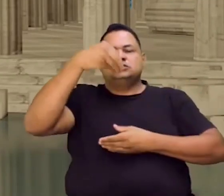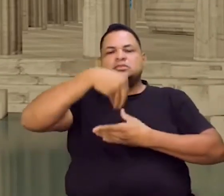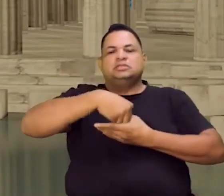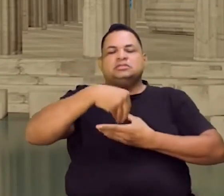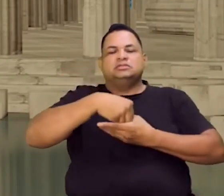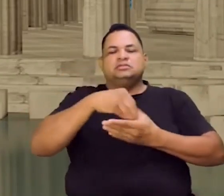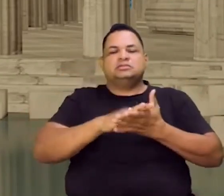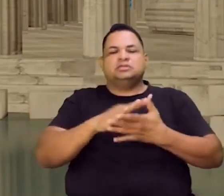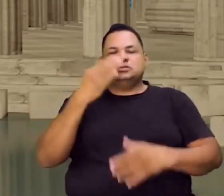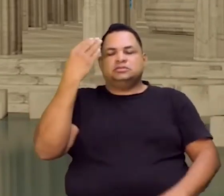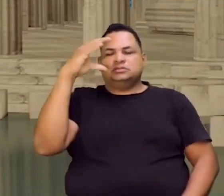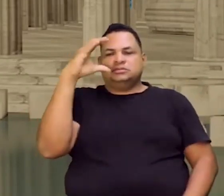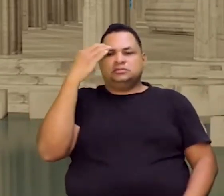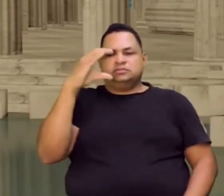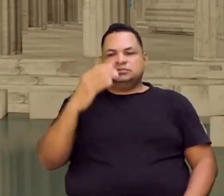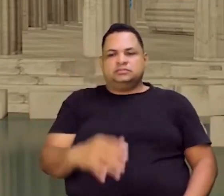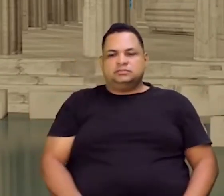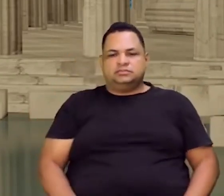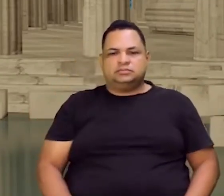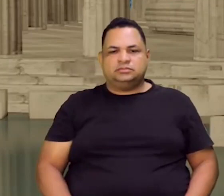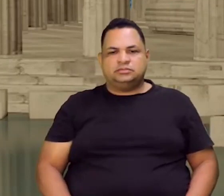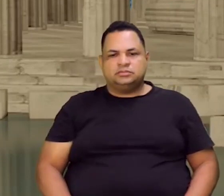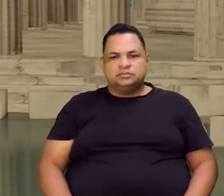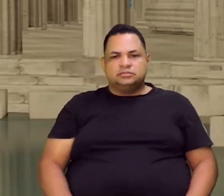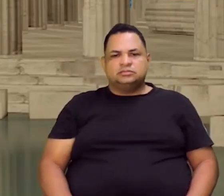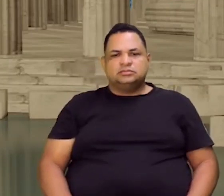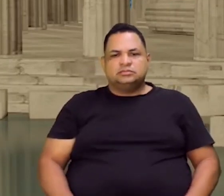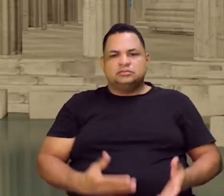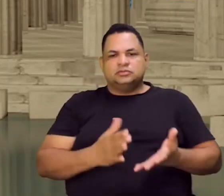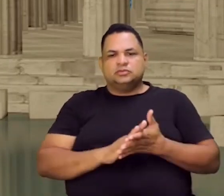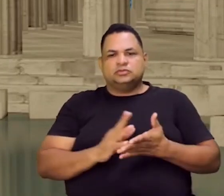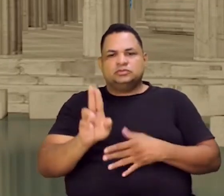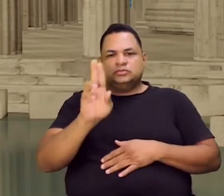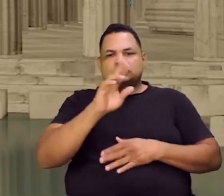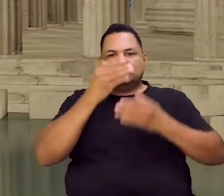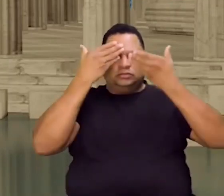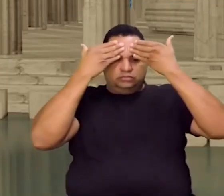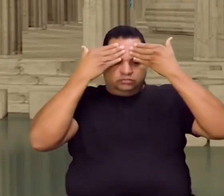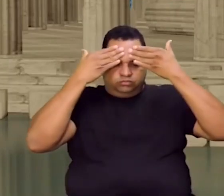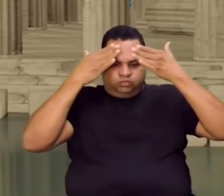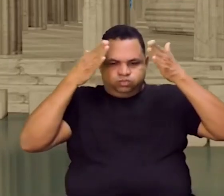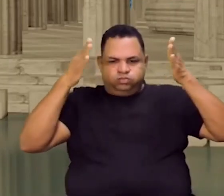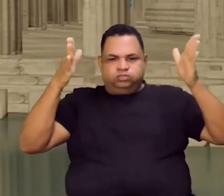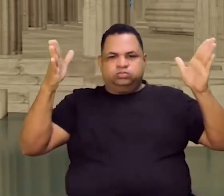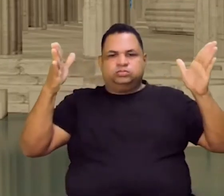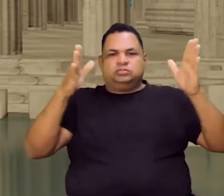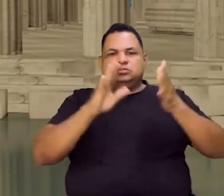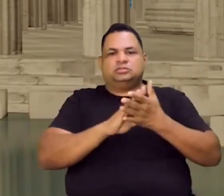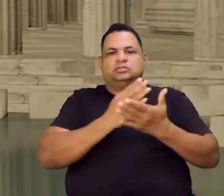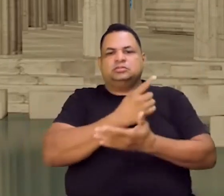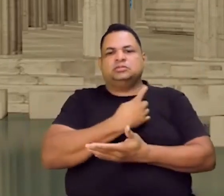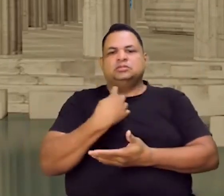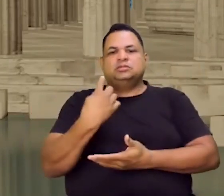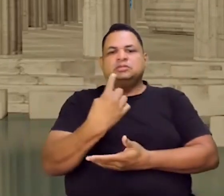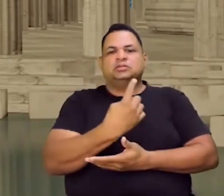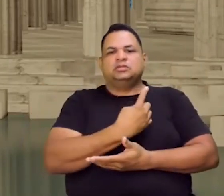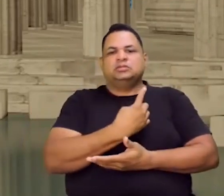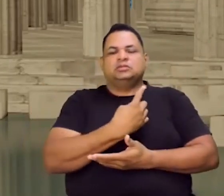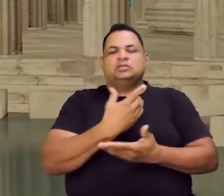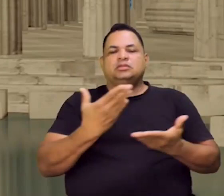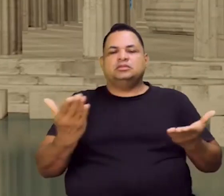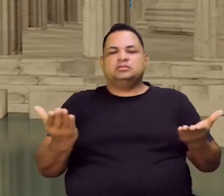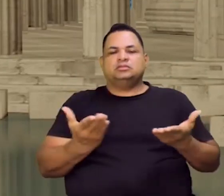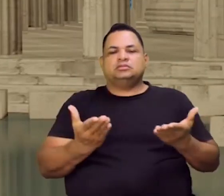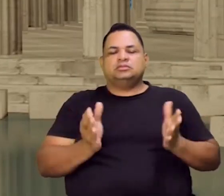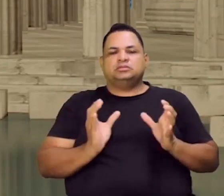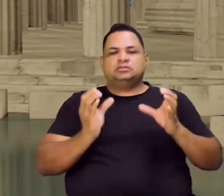conhecimento. E através do iluminismo veio, né, no âmbito da ciência na Idade Moderna, ou